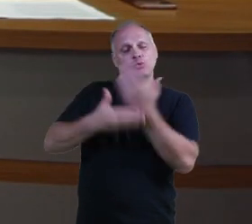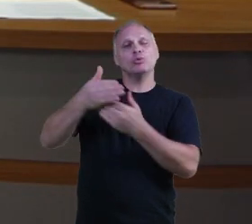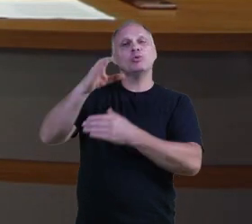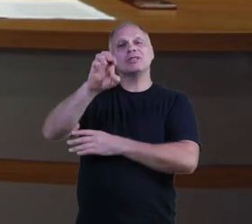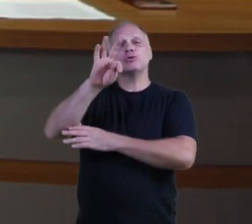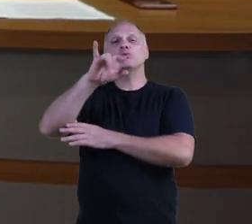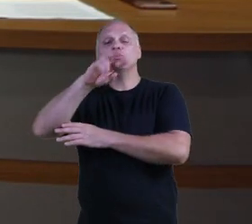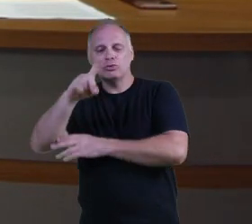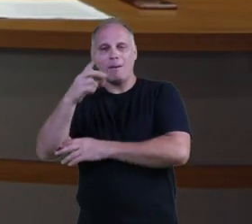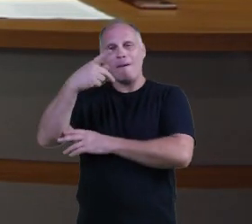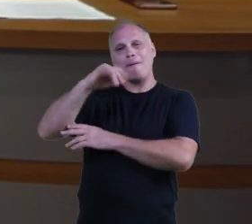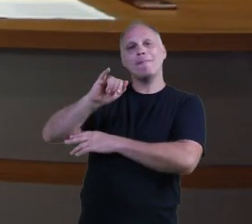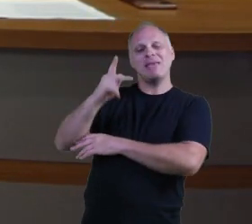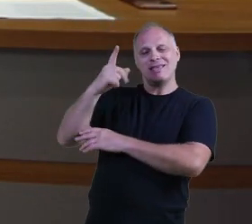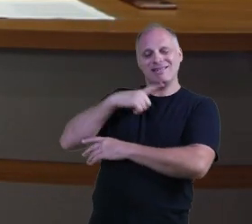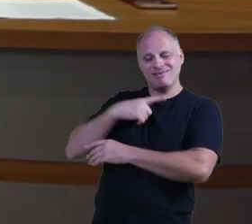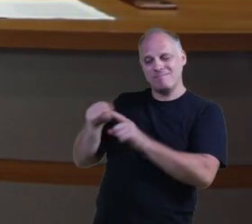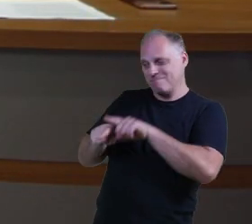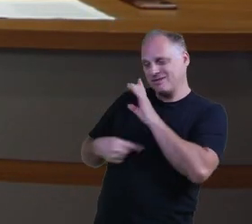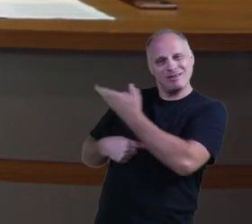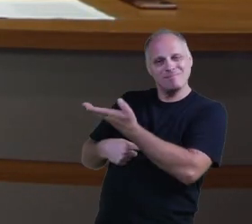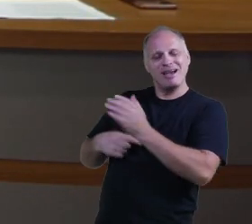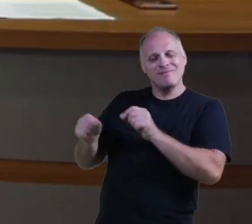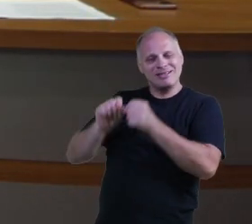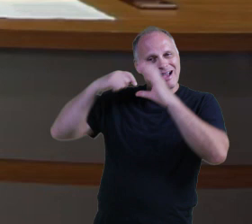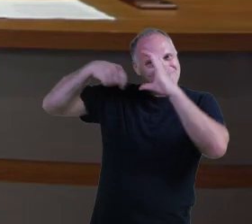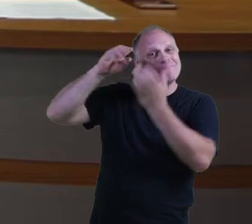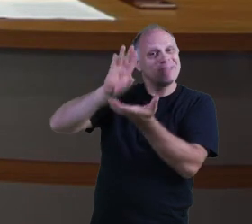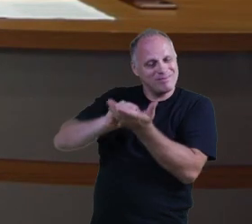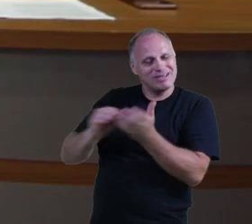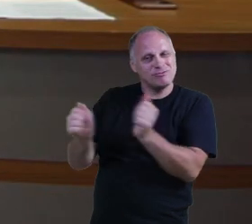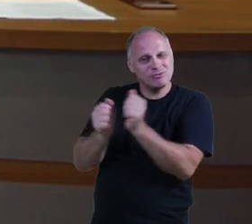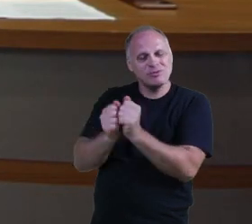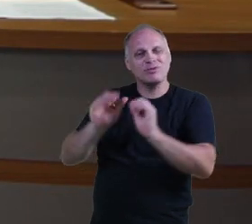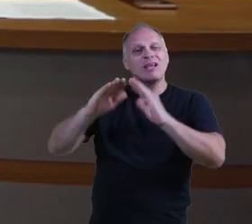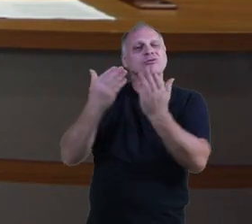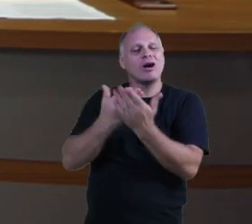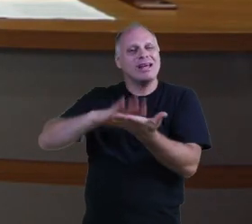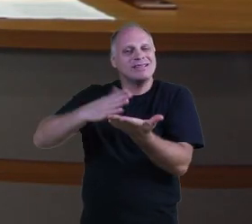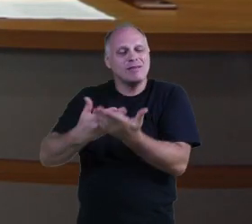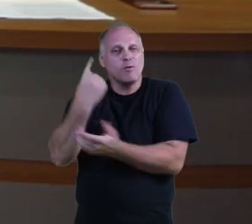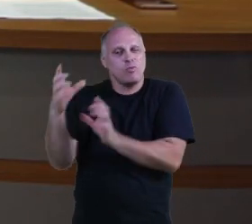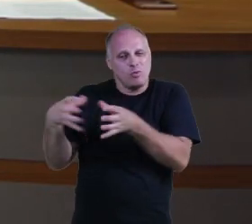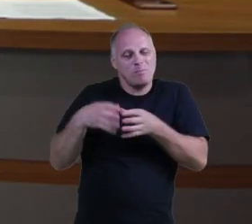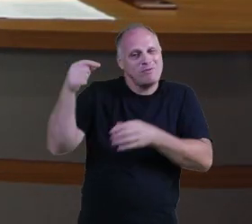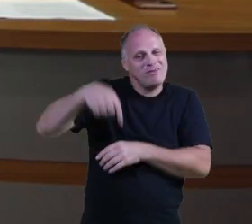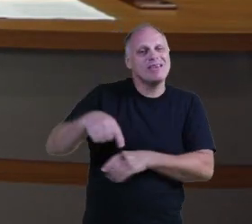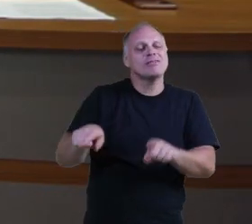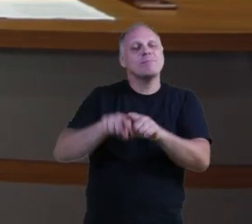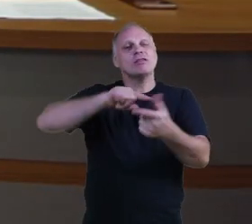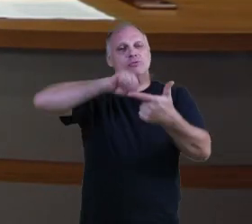estar no meio de amigos, gostar, estar no meio de uma roda de samba, numa escola, escutar uma